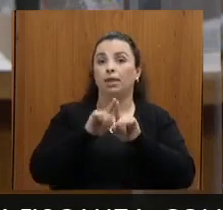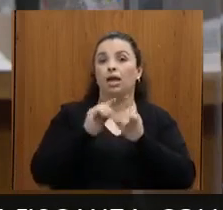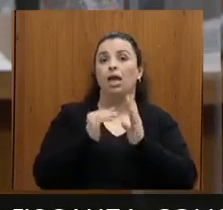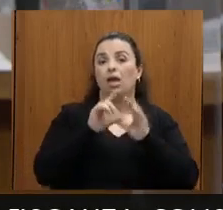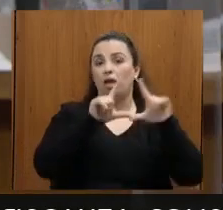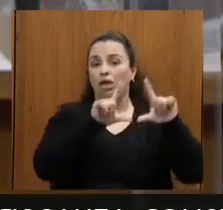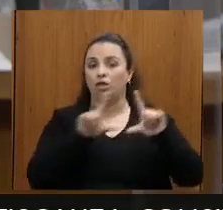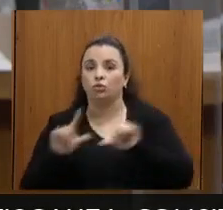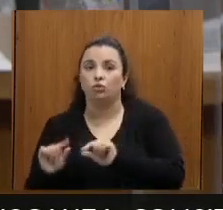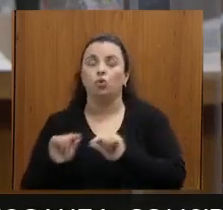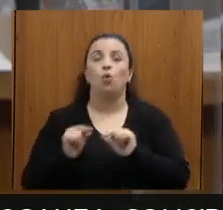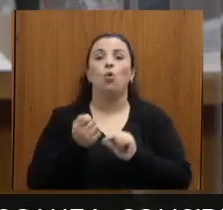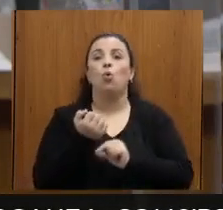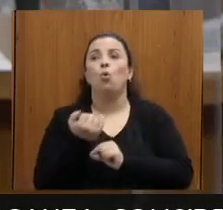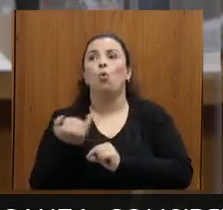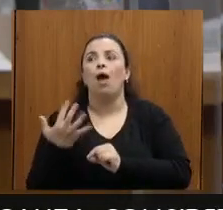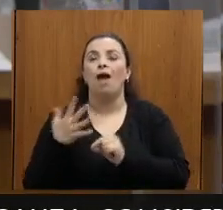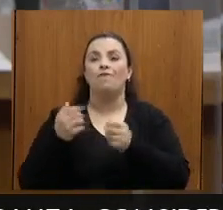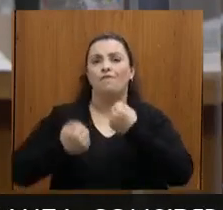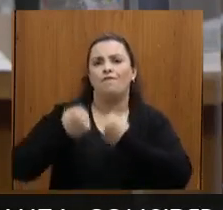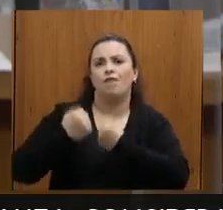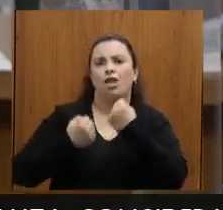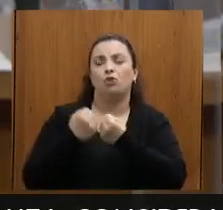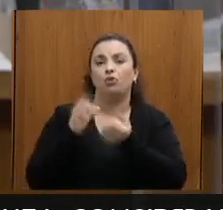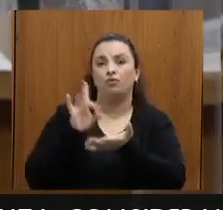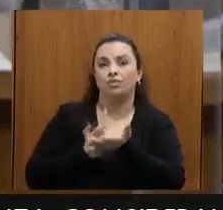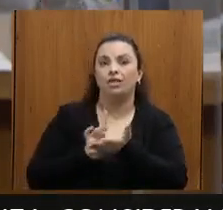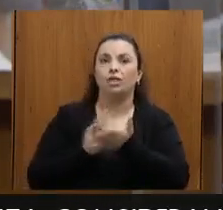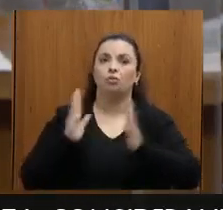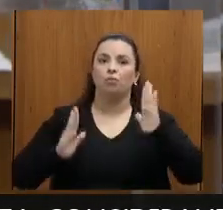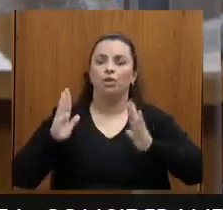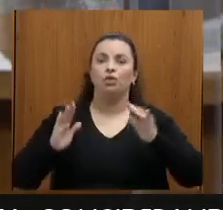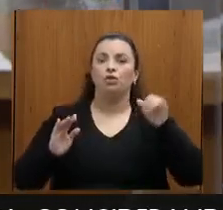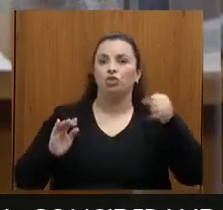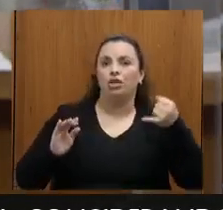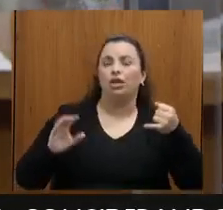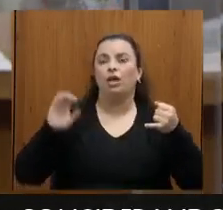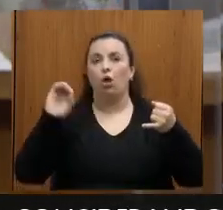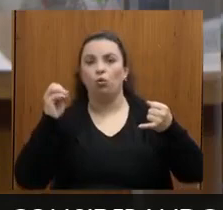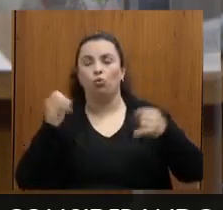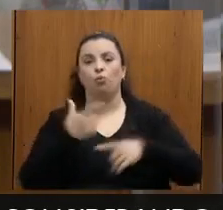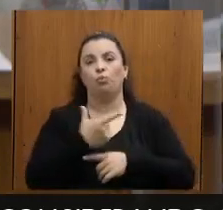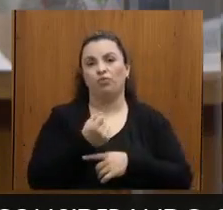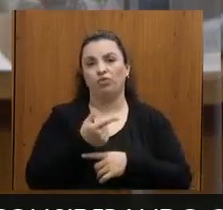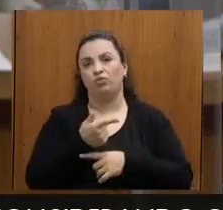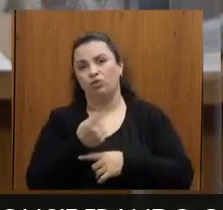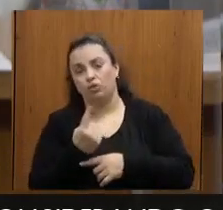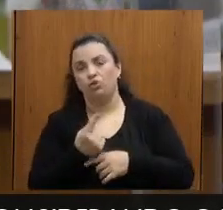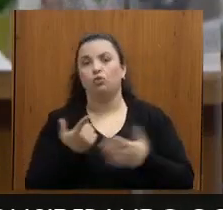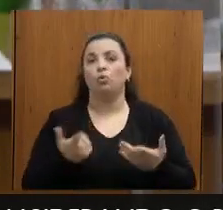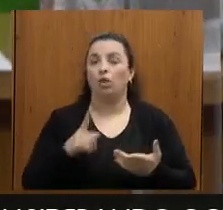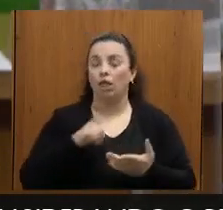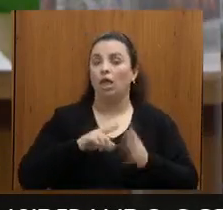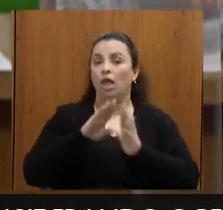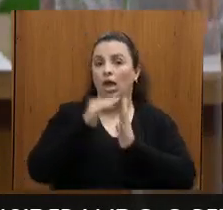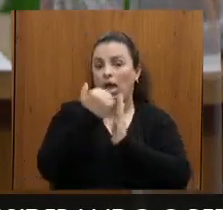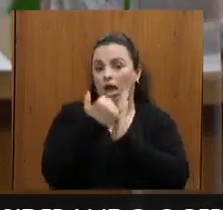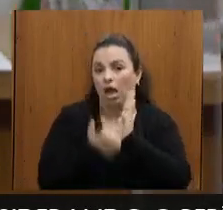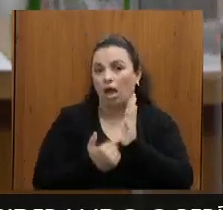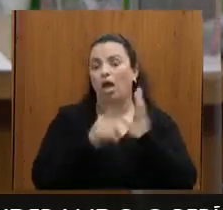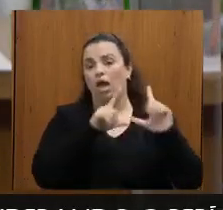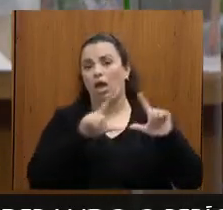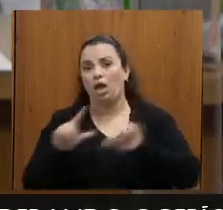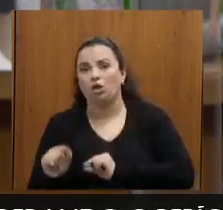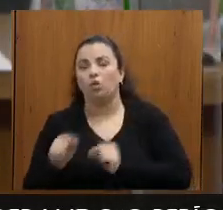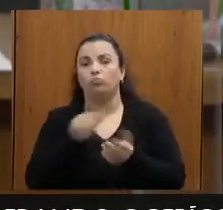os veículos oficiais entre janeiro de 2019 e outubro de 2021, reduzimos a despesa de locação de imóveis em 4